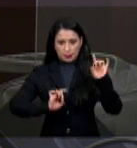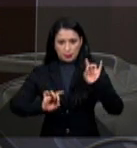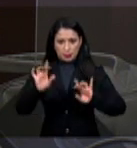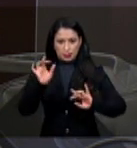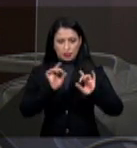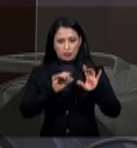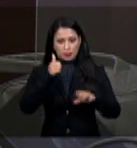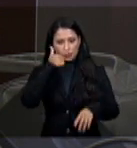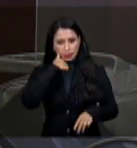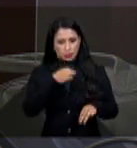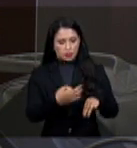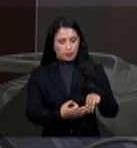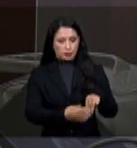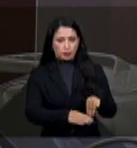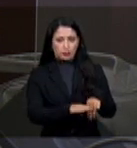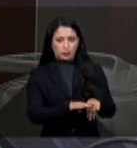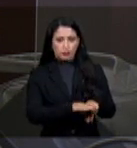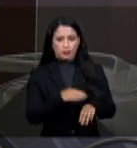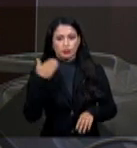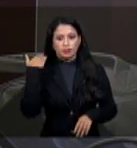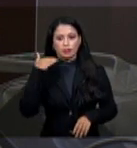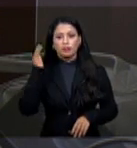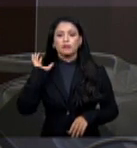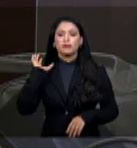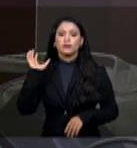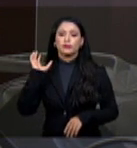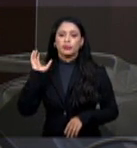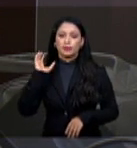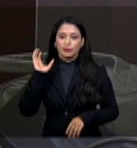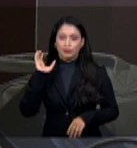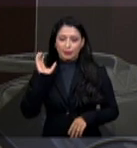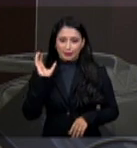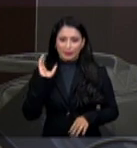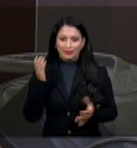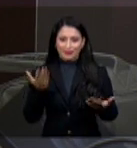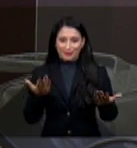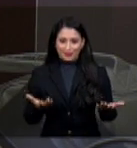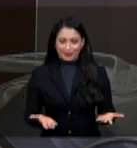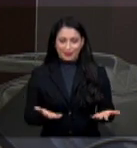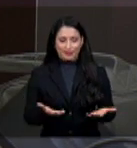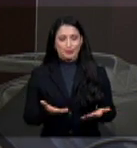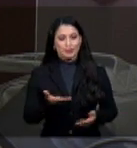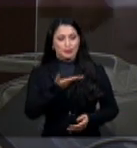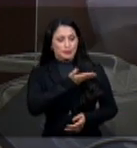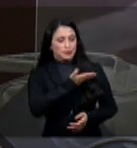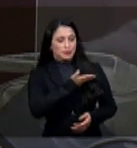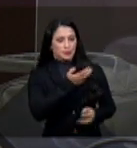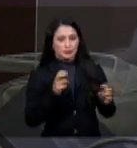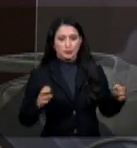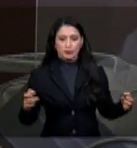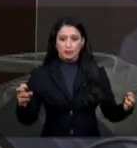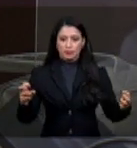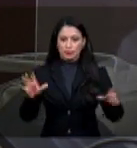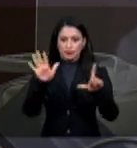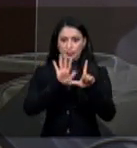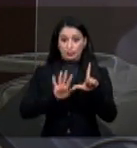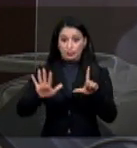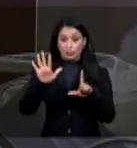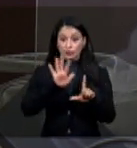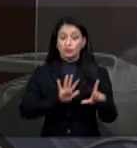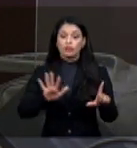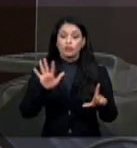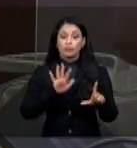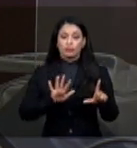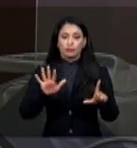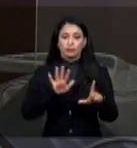clara, cabelos compridos, lisos e pretos. Usa um cocar de penas brancas e, ao centro,